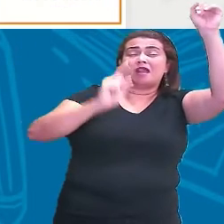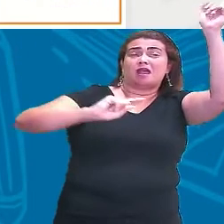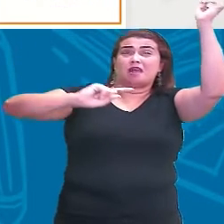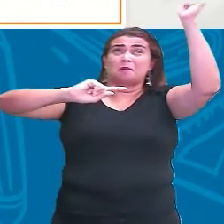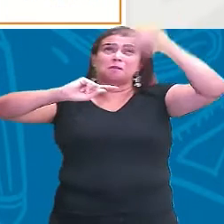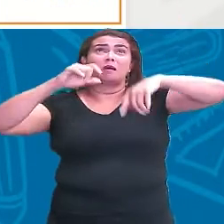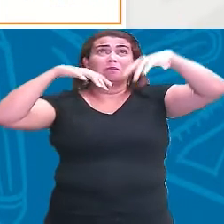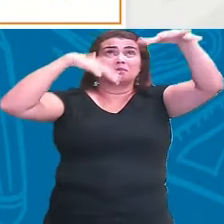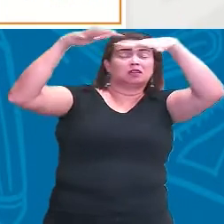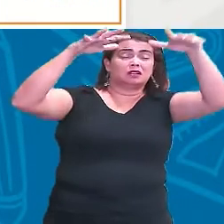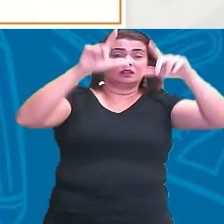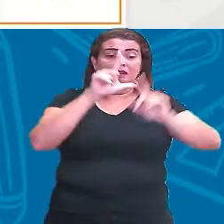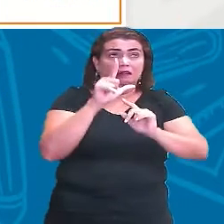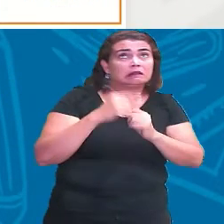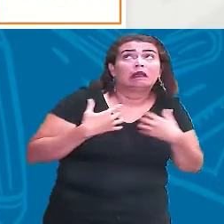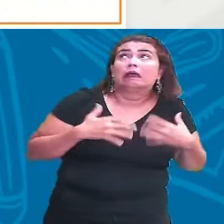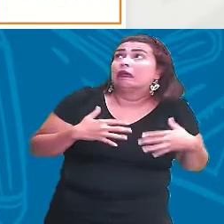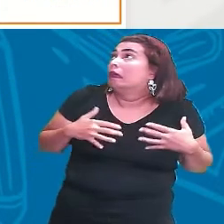muito assustadas.